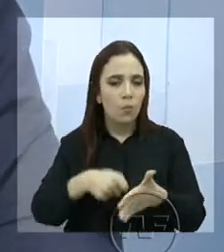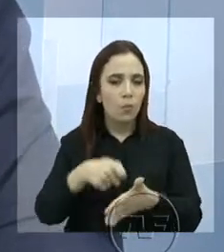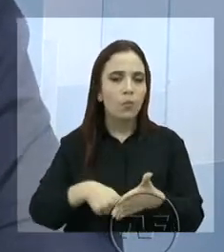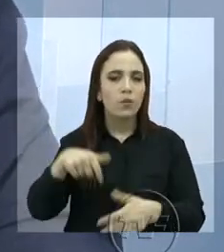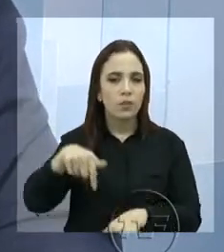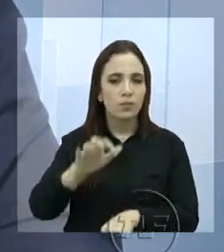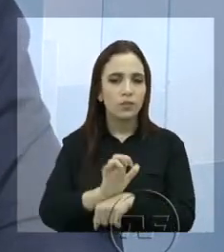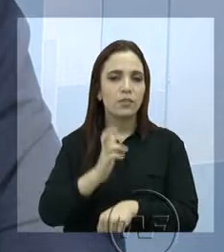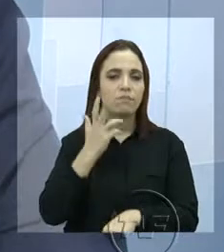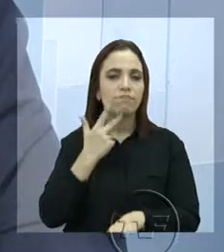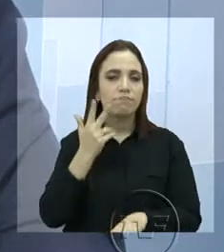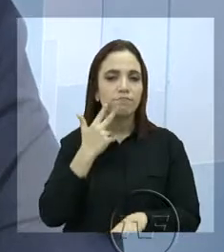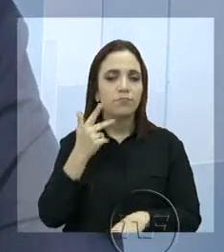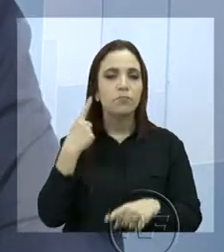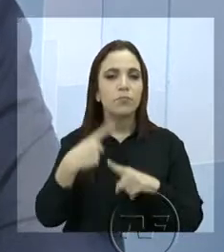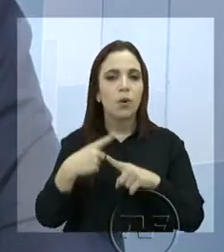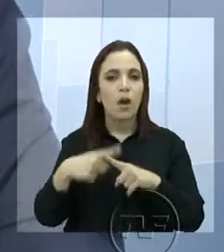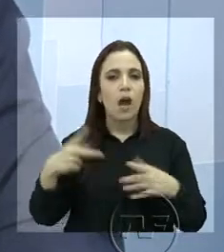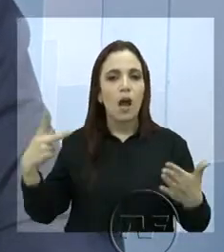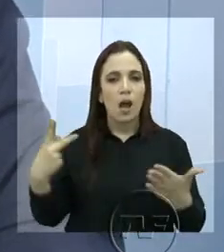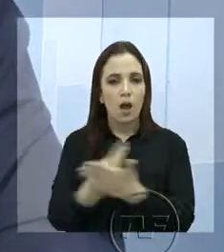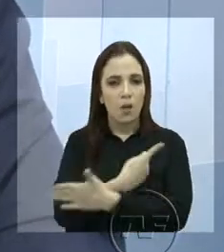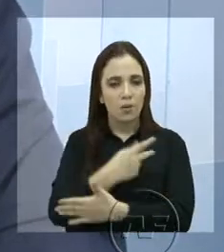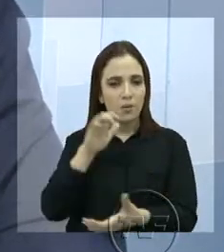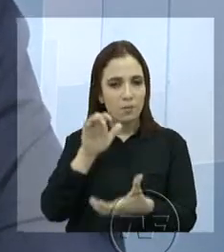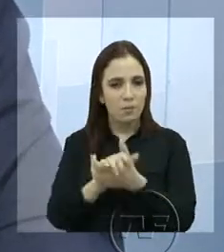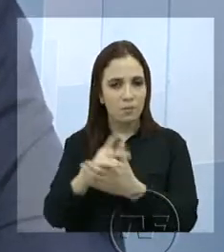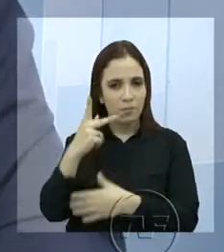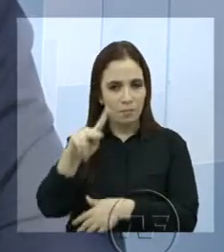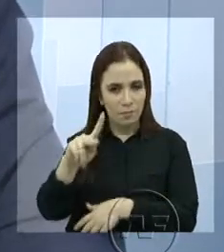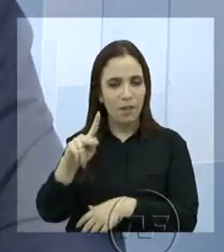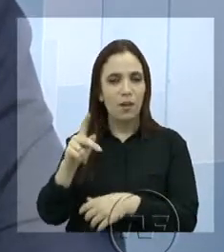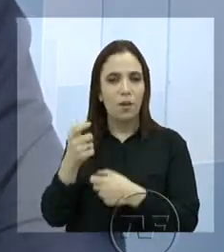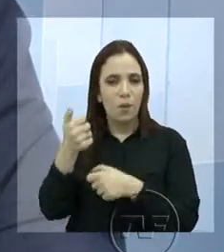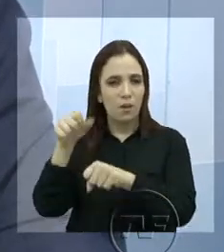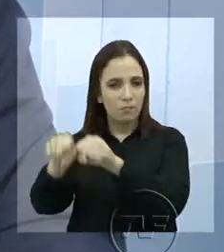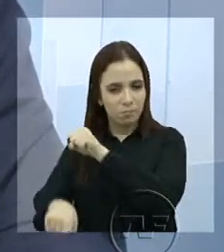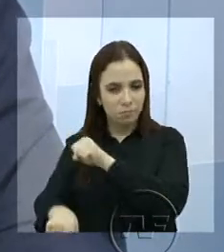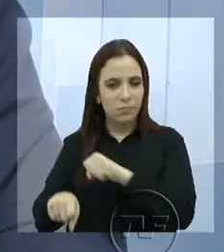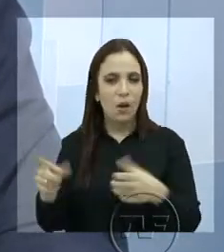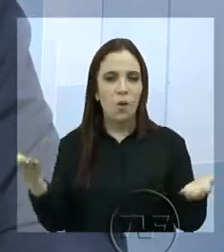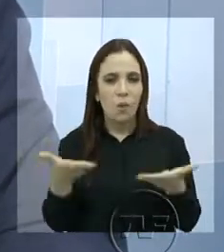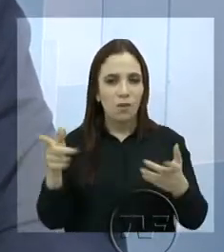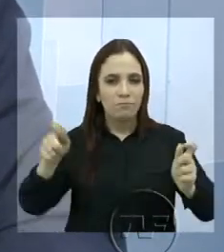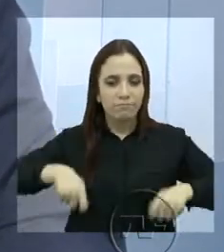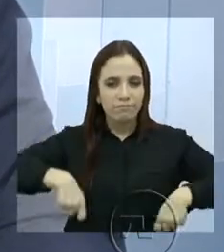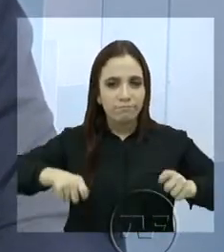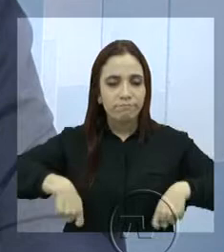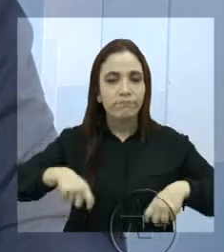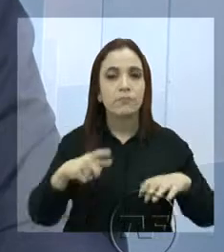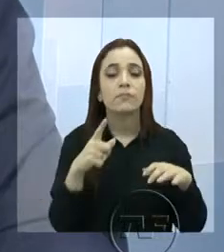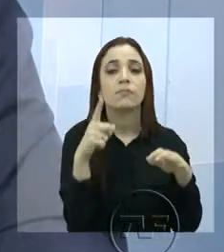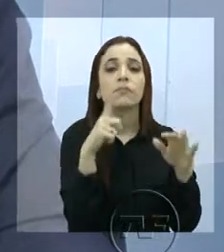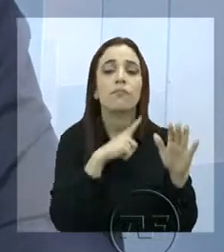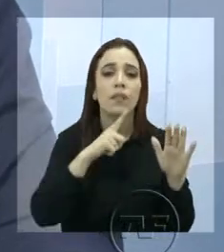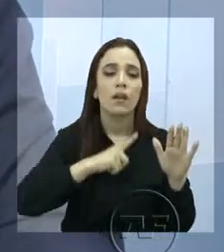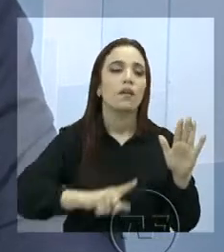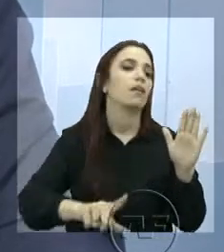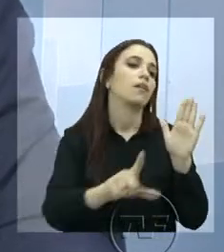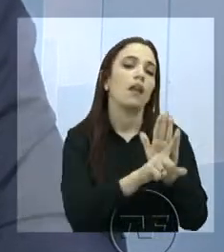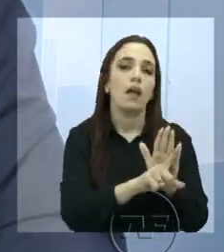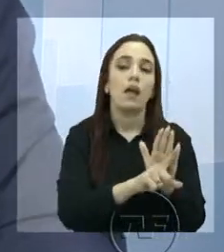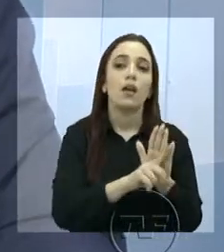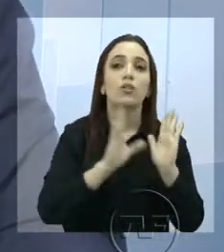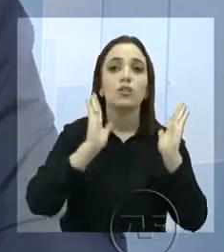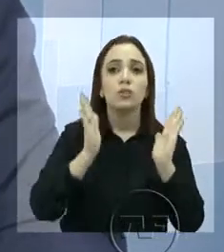do Ceará, que foi vítima dessa violência, que anda hoje numa cadeira de rodas, e mesmo com a lei, mesmo com a mudança da lei,